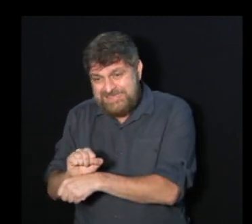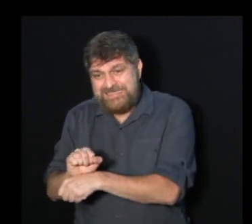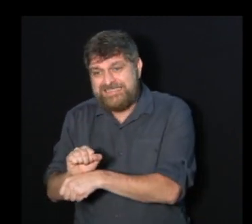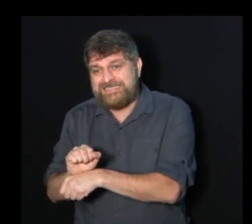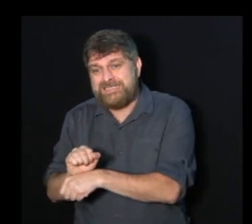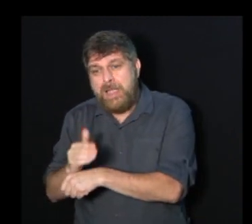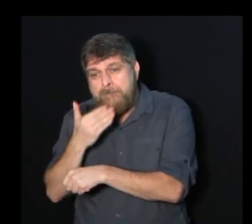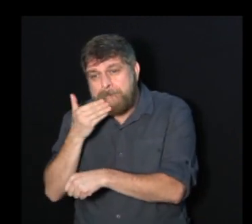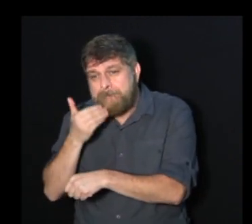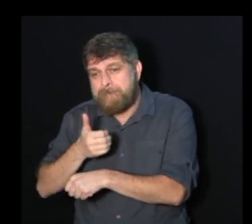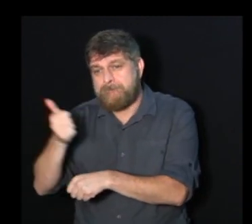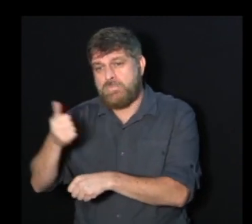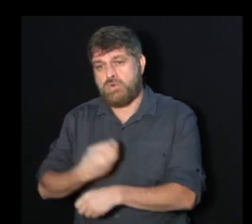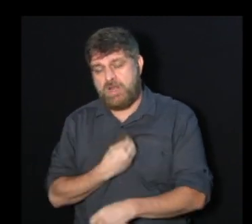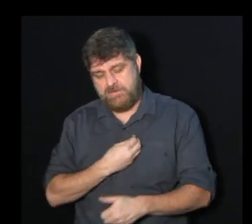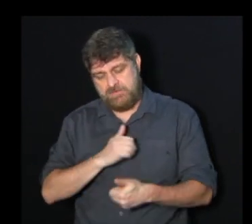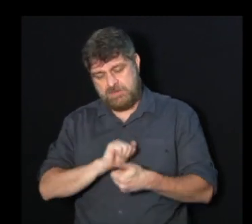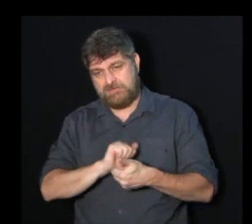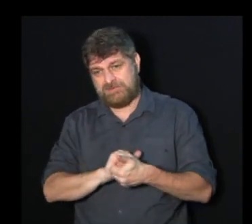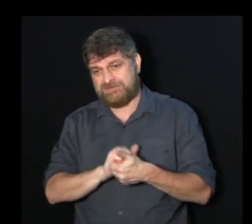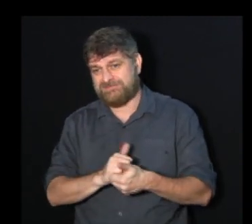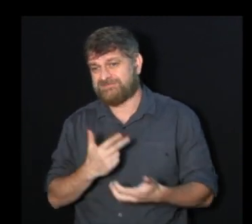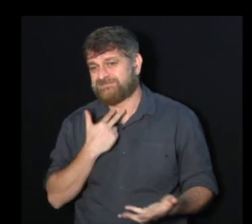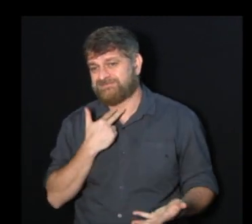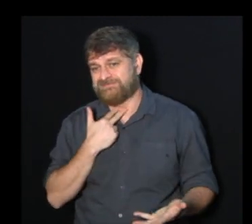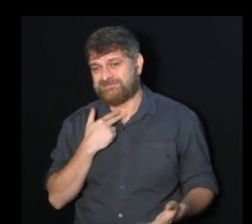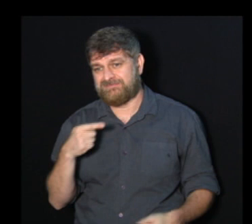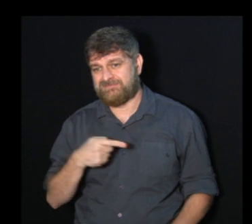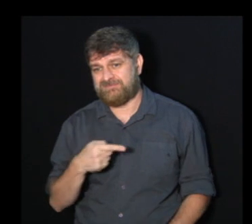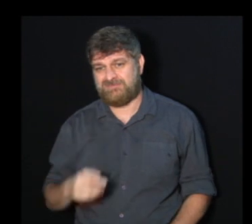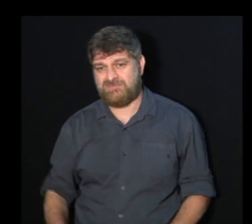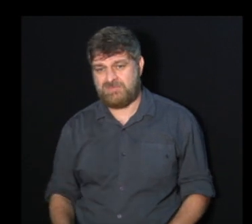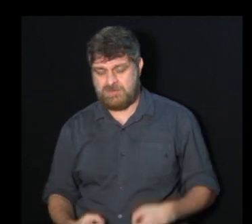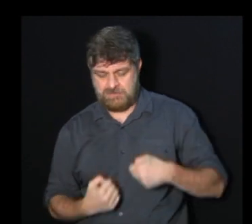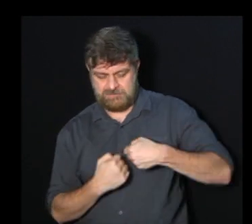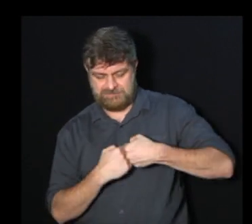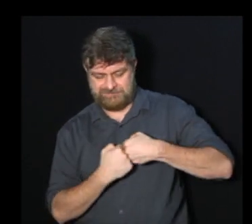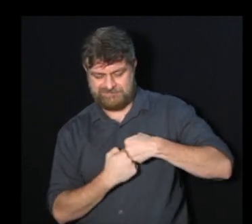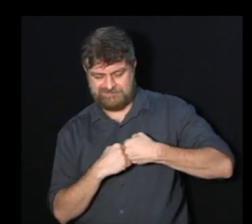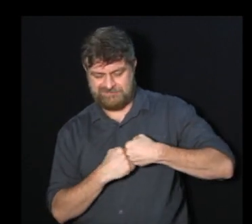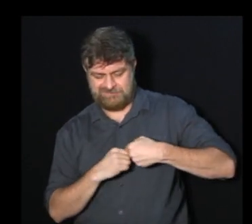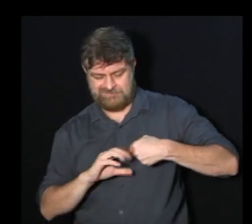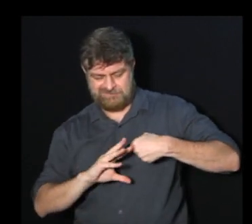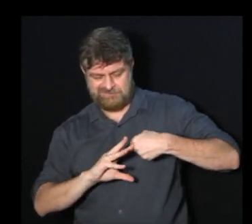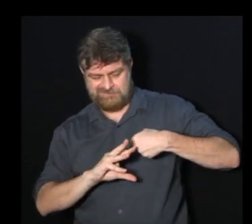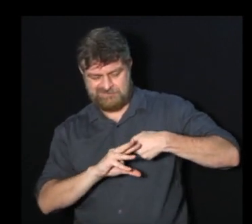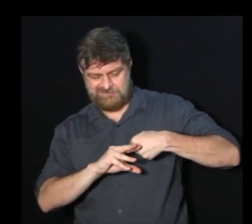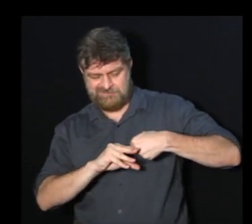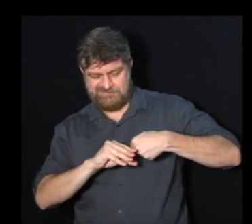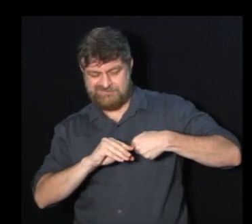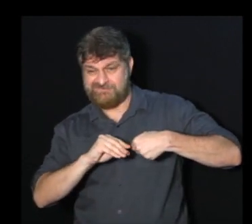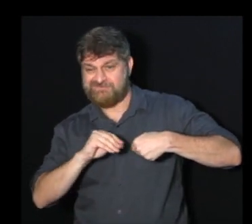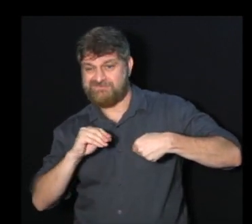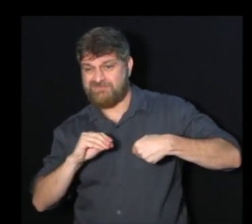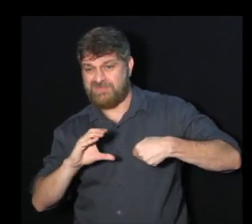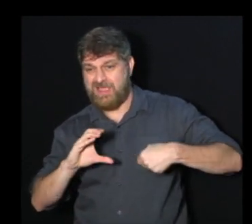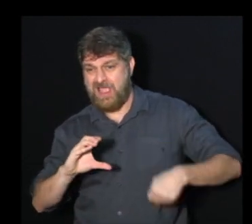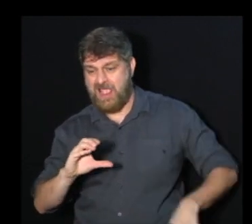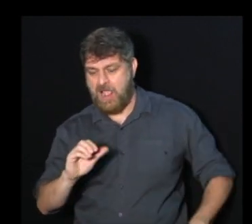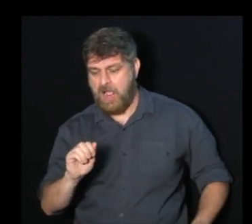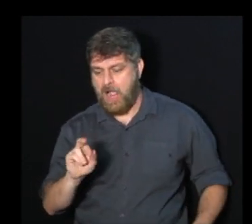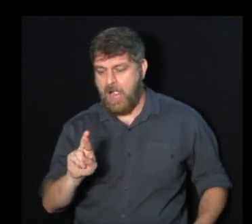uma melhora na qualidade de vida, mas a gente não mexe lá na sua cartilagem. Essa degeneração ela vai acontecer. Então a